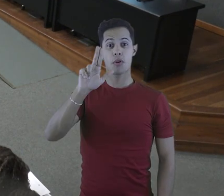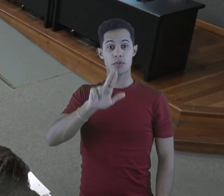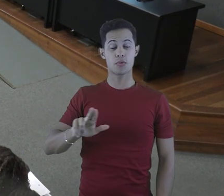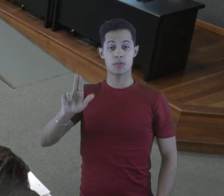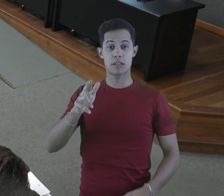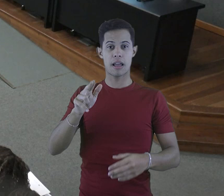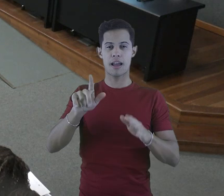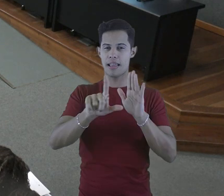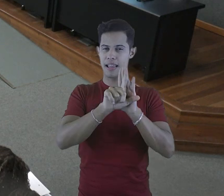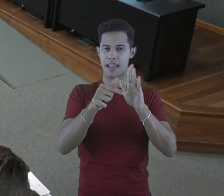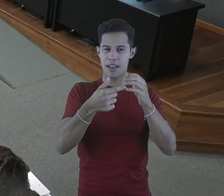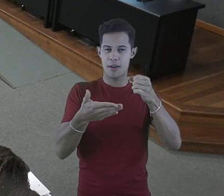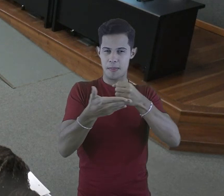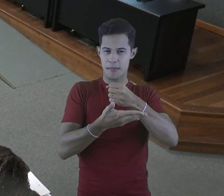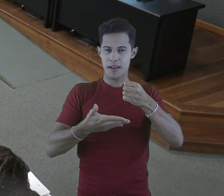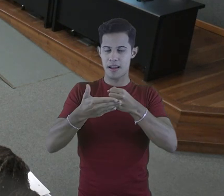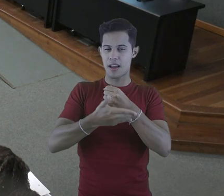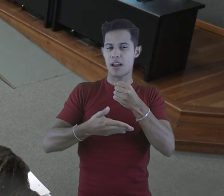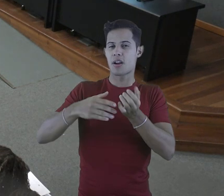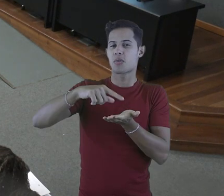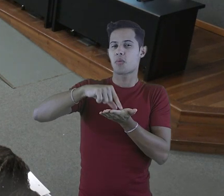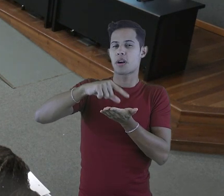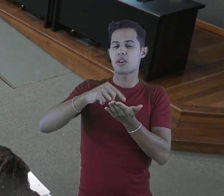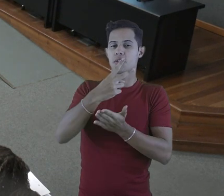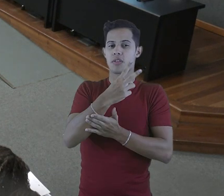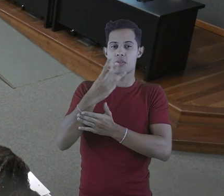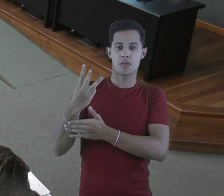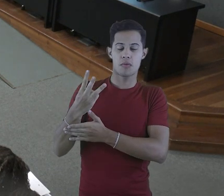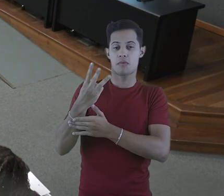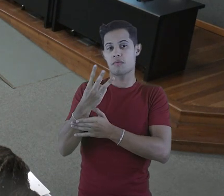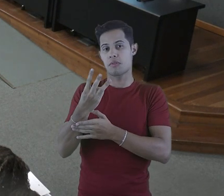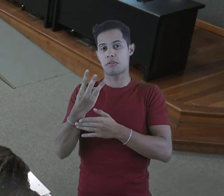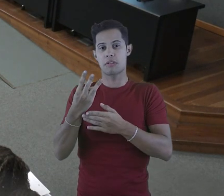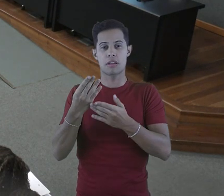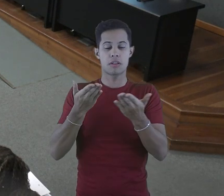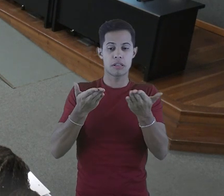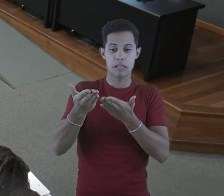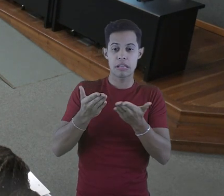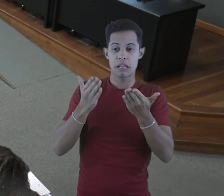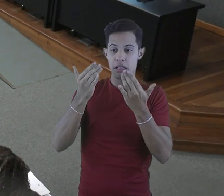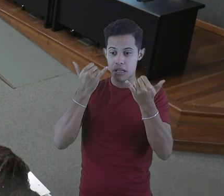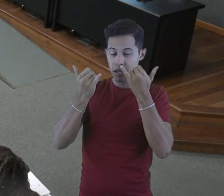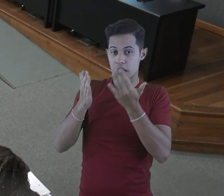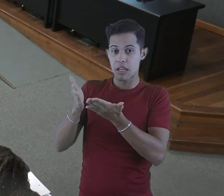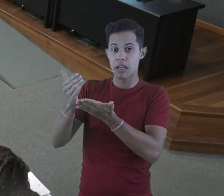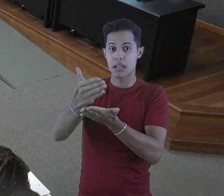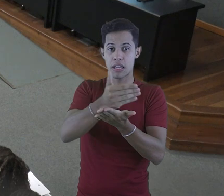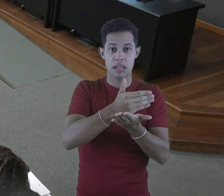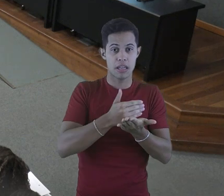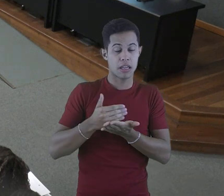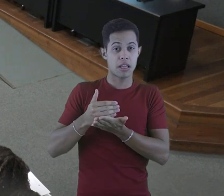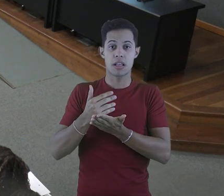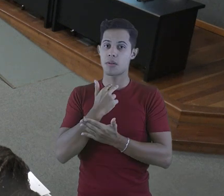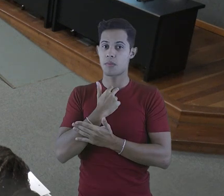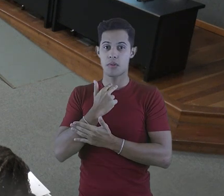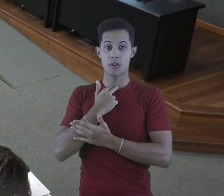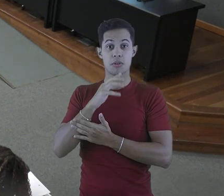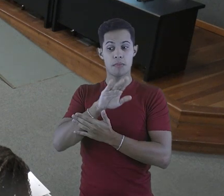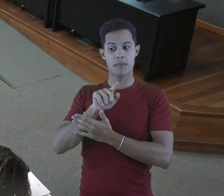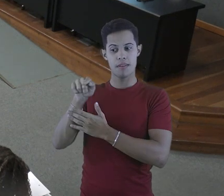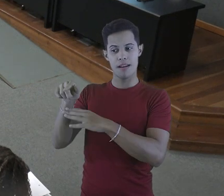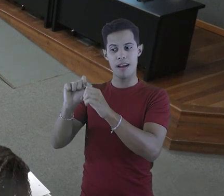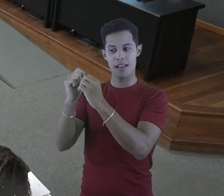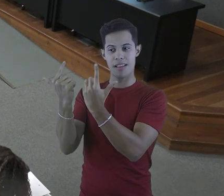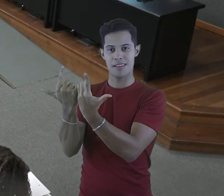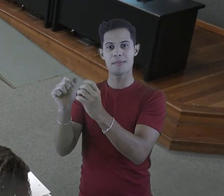não podem usar essa base legal do artigo 23 ou a fruição do artigo 23 para enquadramento e tratamento do dado se não tiver encarregado